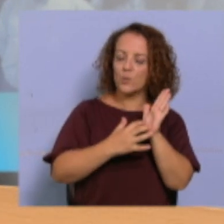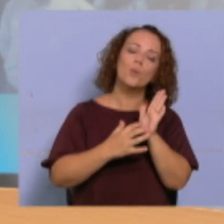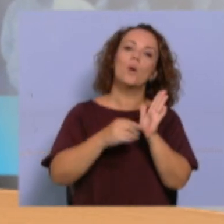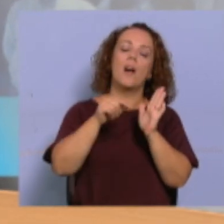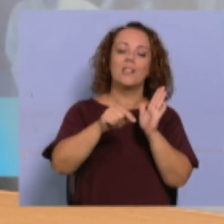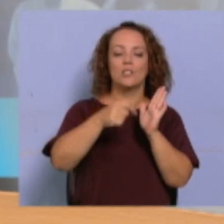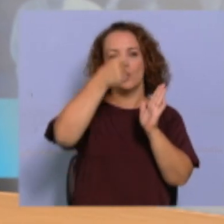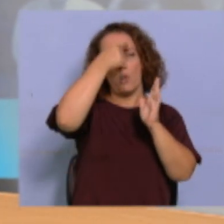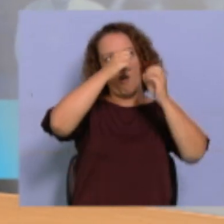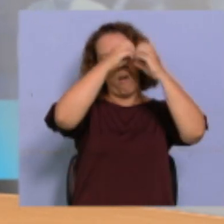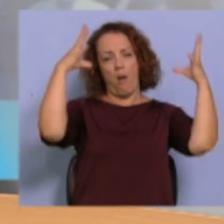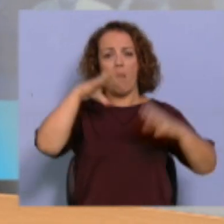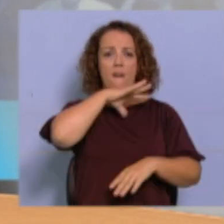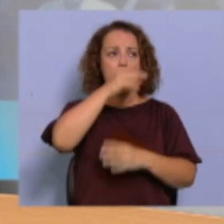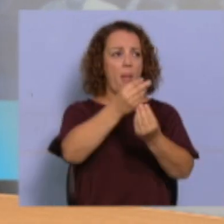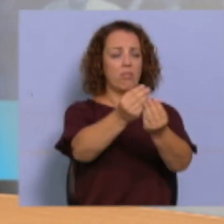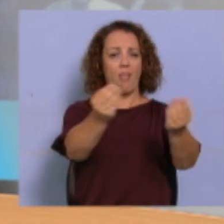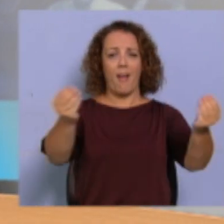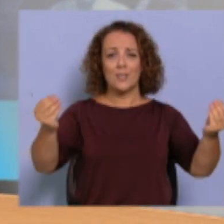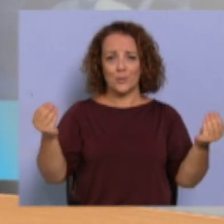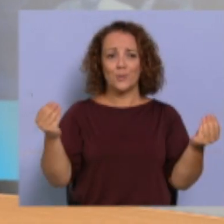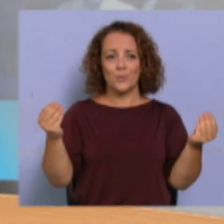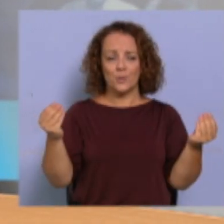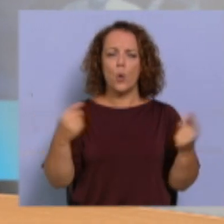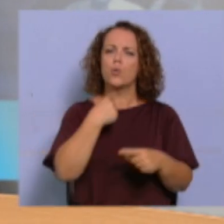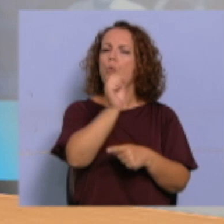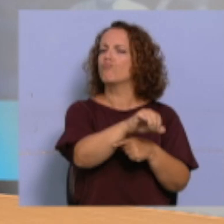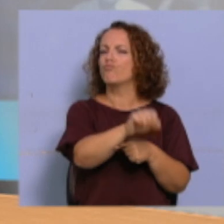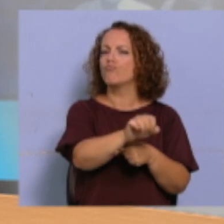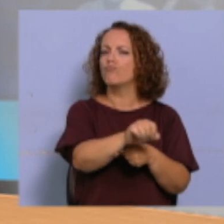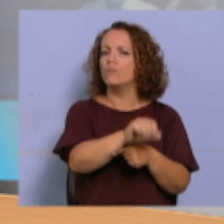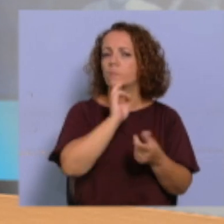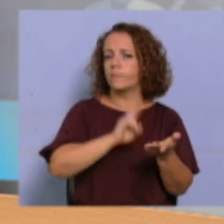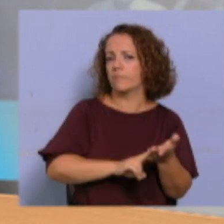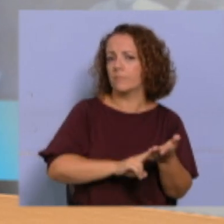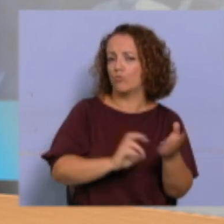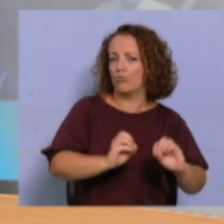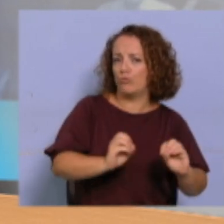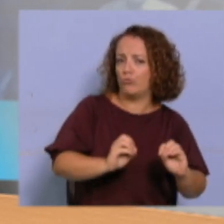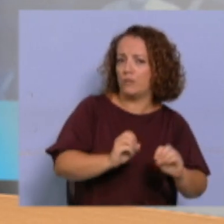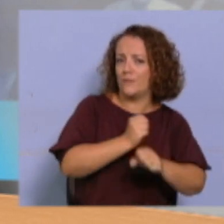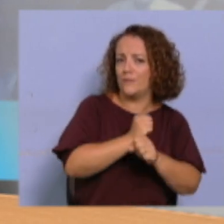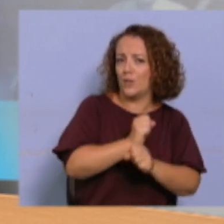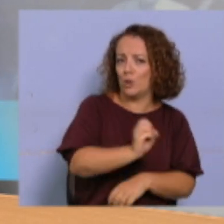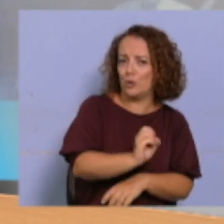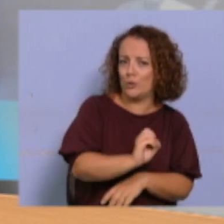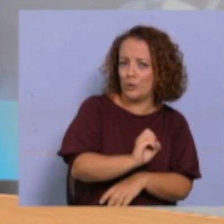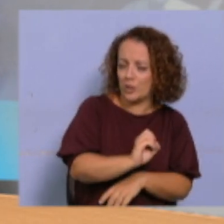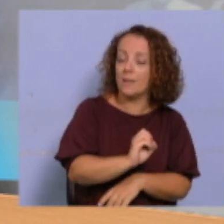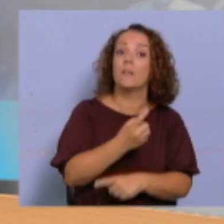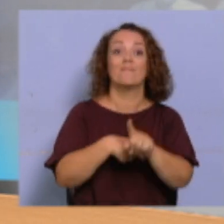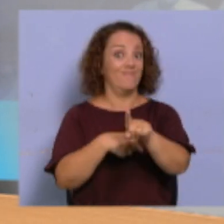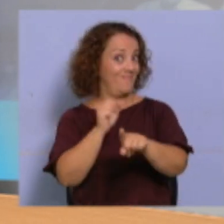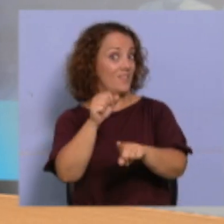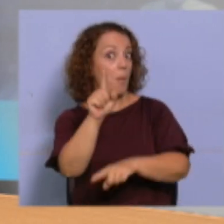afinal é comum em muitas famílias, não é? Entre quem diz que sim e depois não faz. Isso também é verdade. E quando se